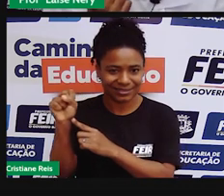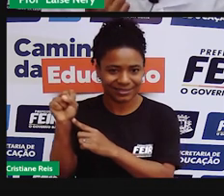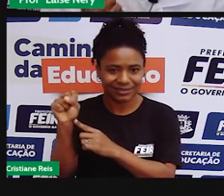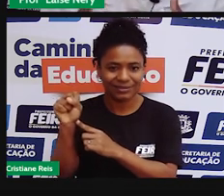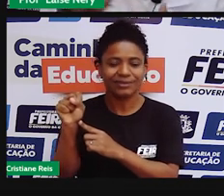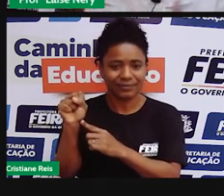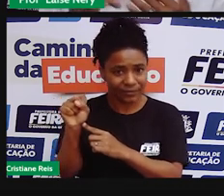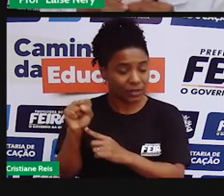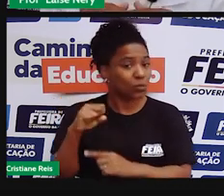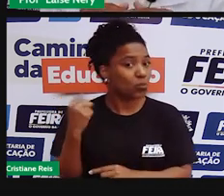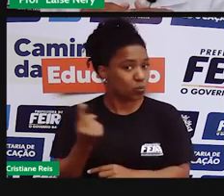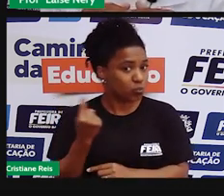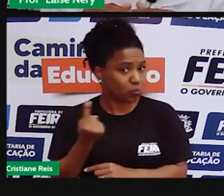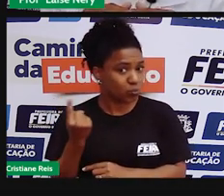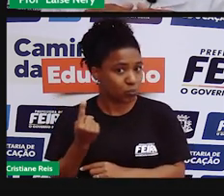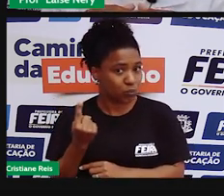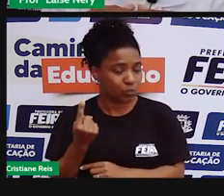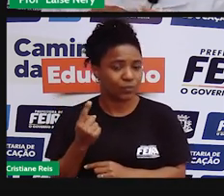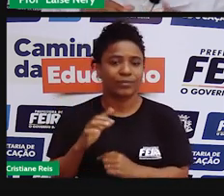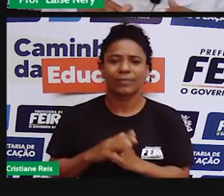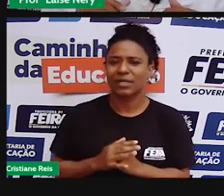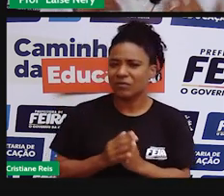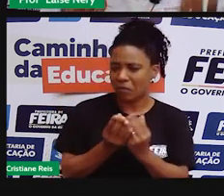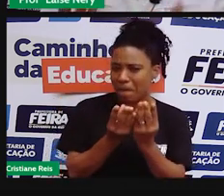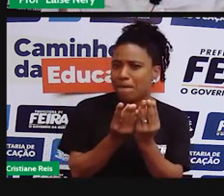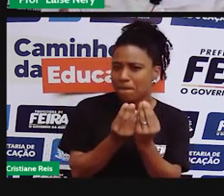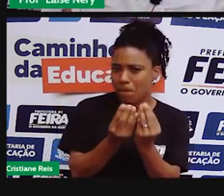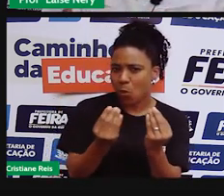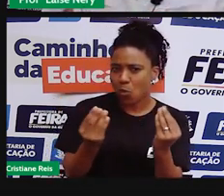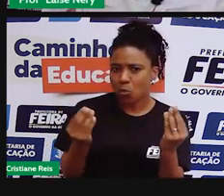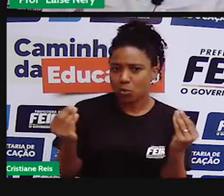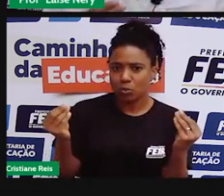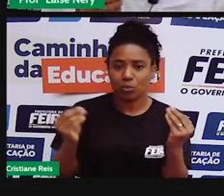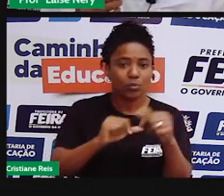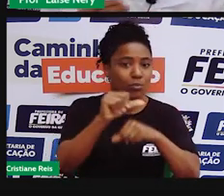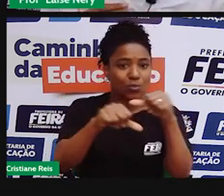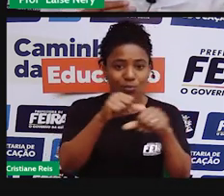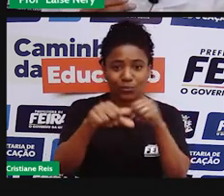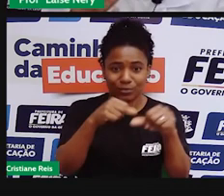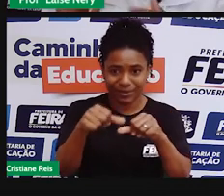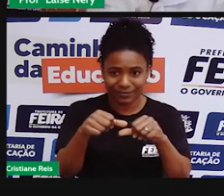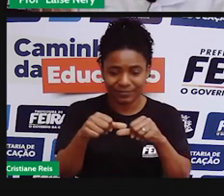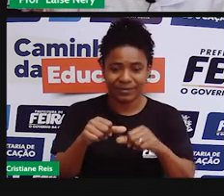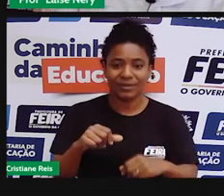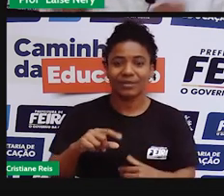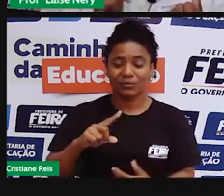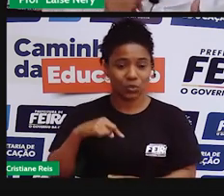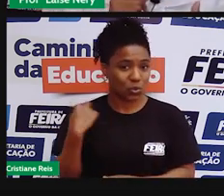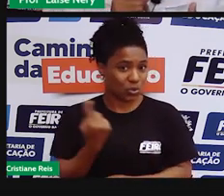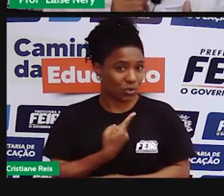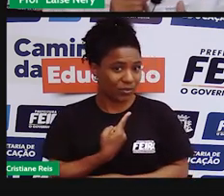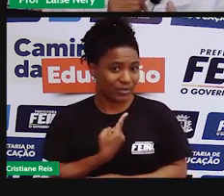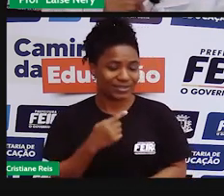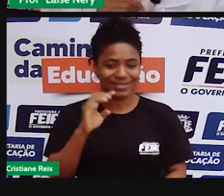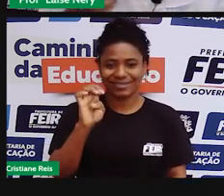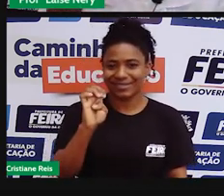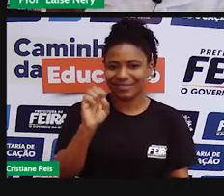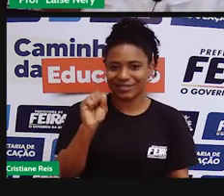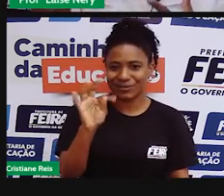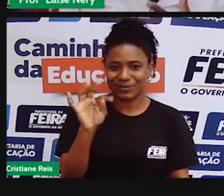só agora se eu falar de mais de uma pessoa aí ele já vai mudar já vai ficar Nós estudamos